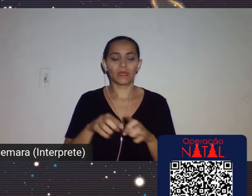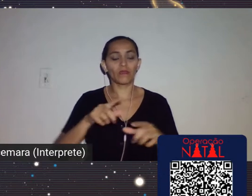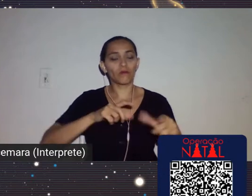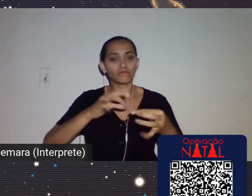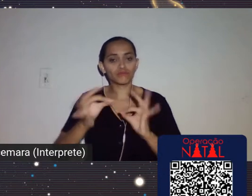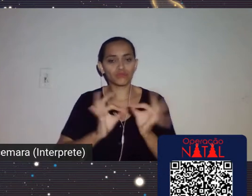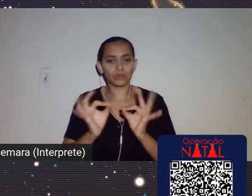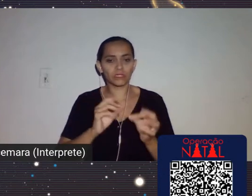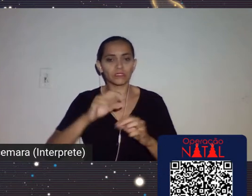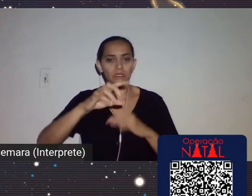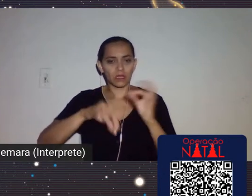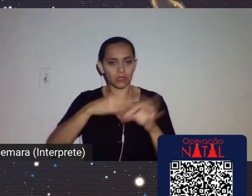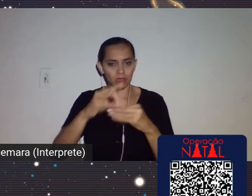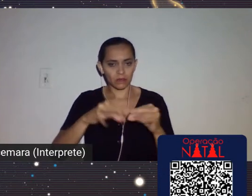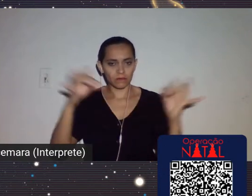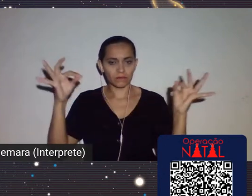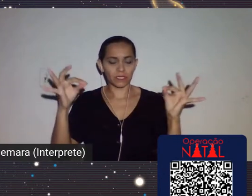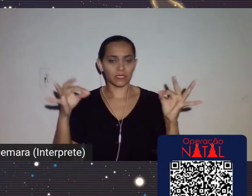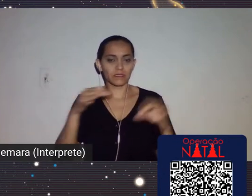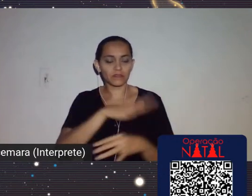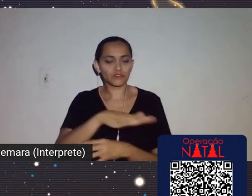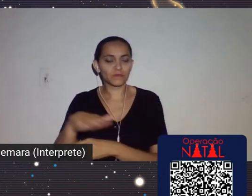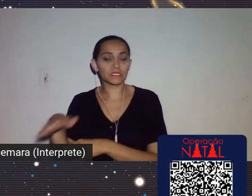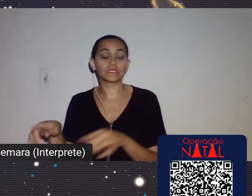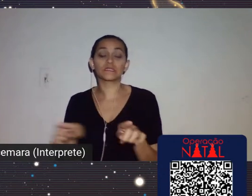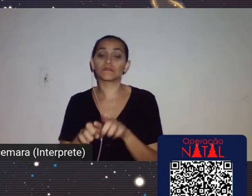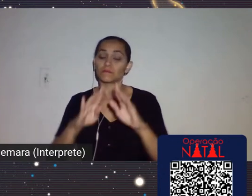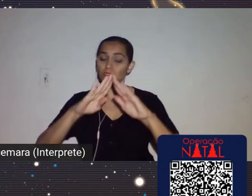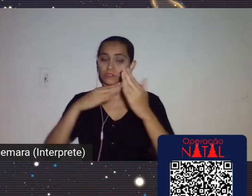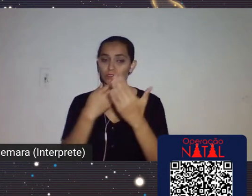integração e conscientização em instituições e escolas de São Carlos e região.